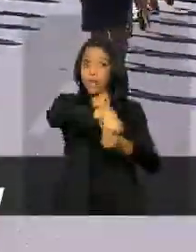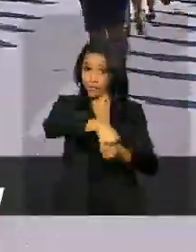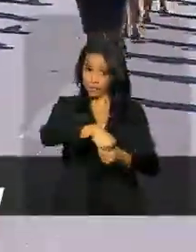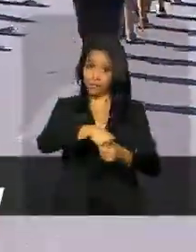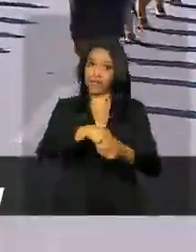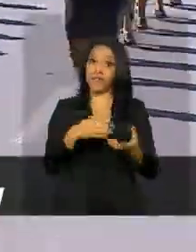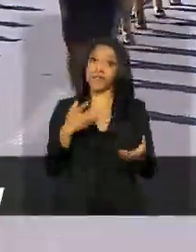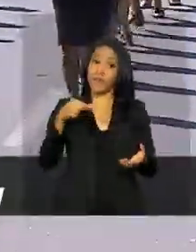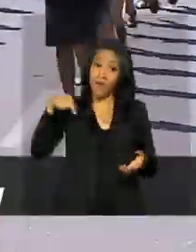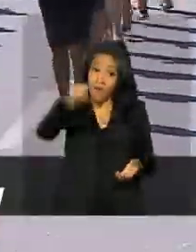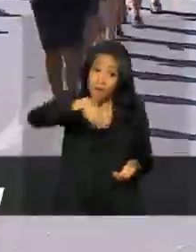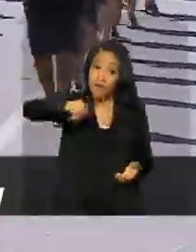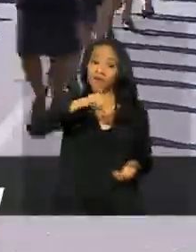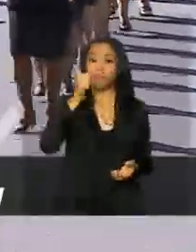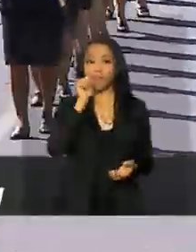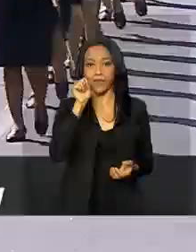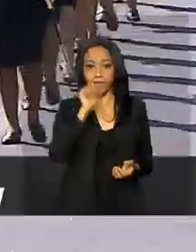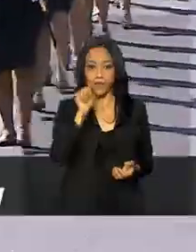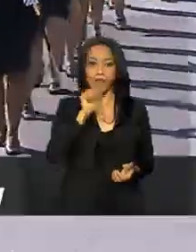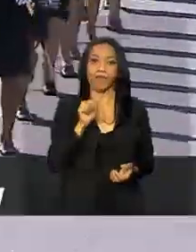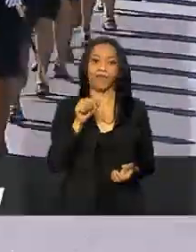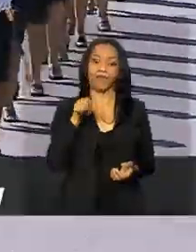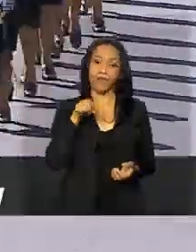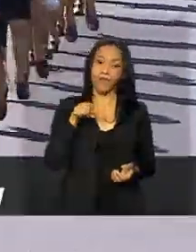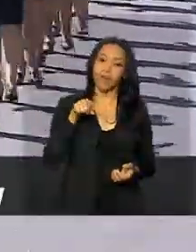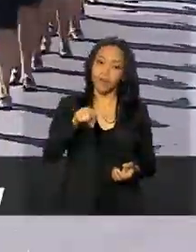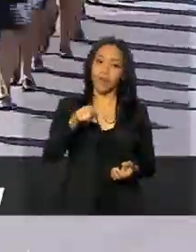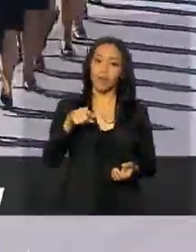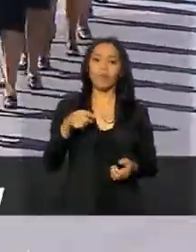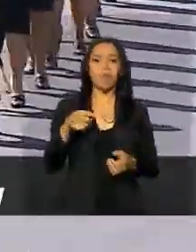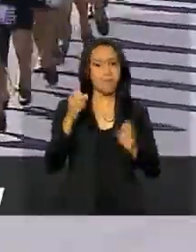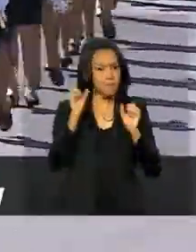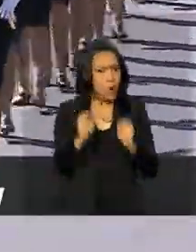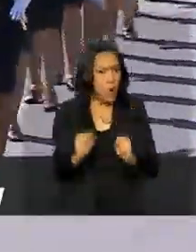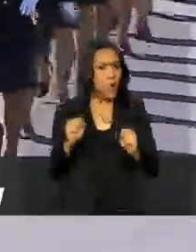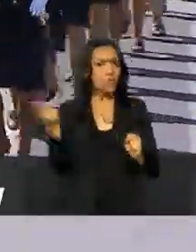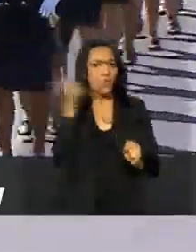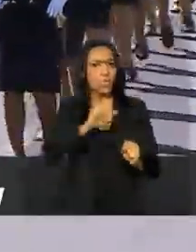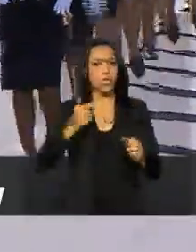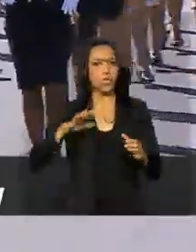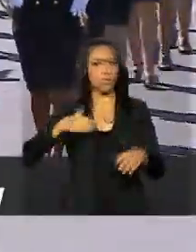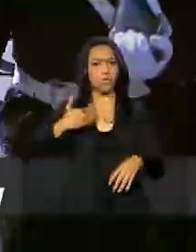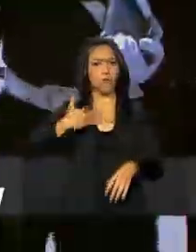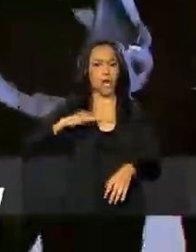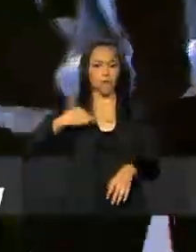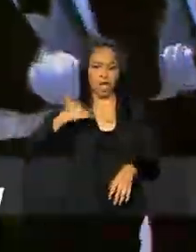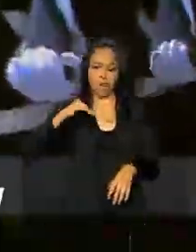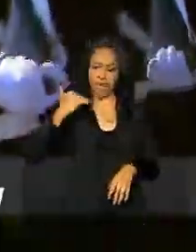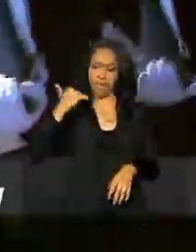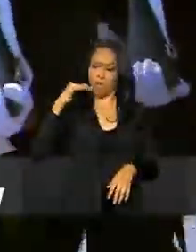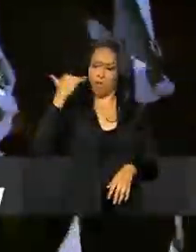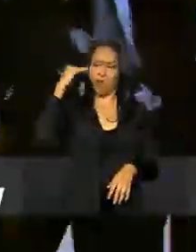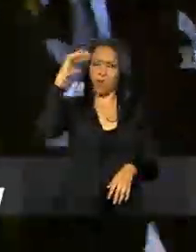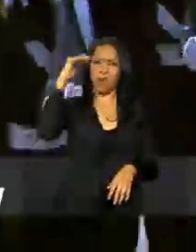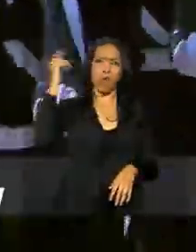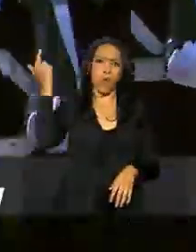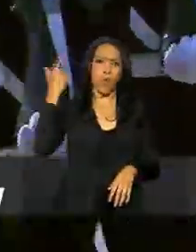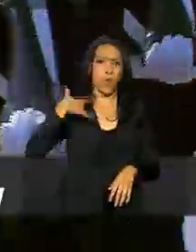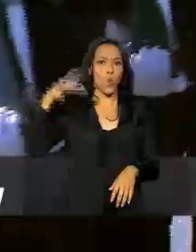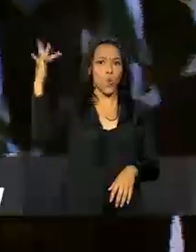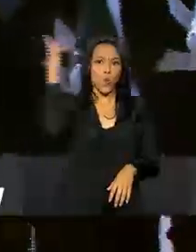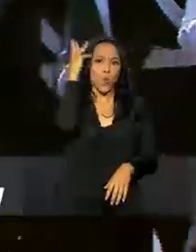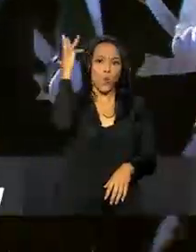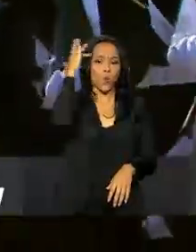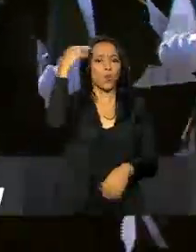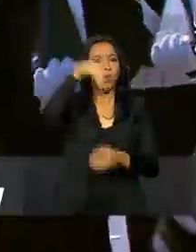essas mulheres, a determinado momento da história, poderão alcançar até o posto máximo da Marinha do Brasil. Daqueles que